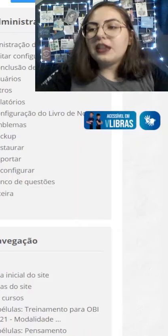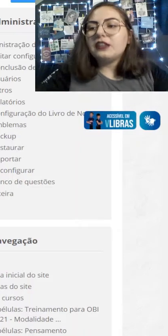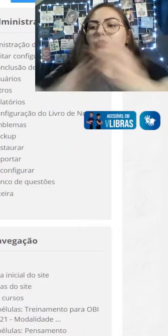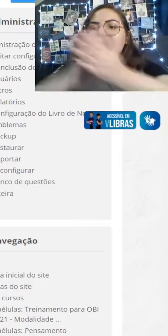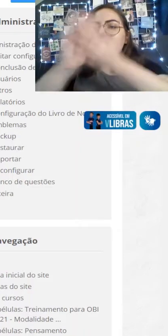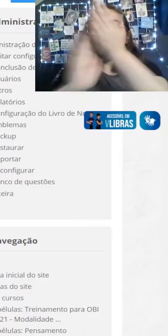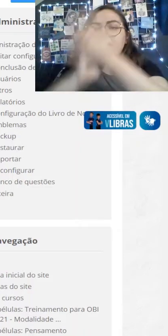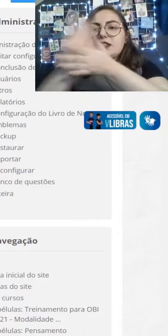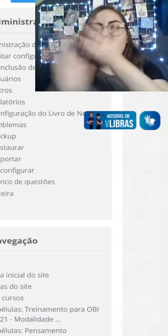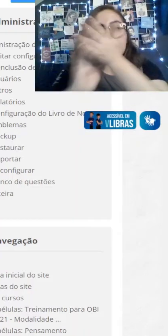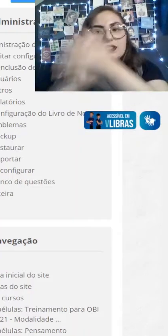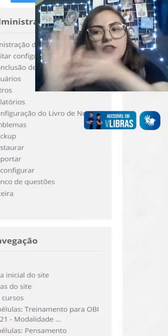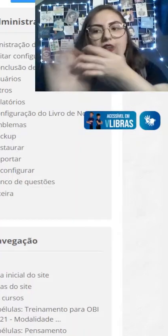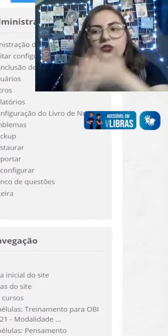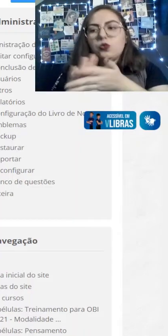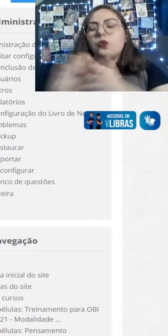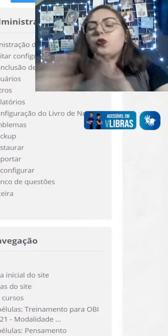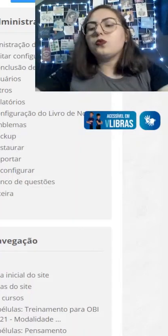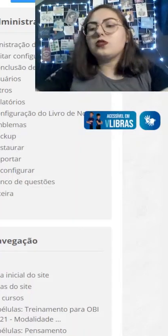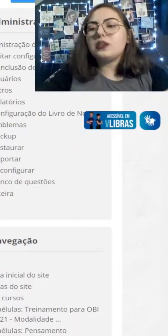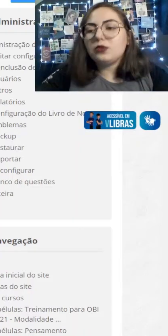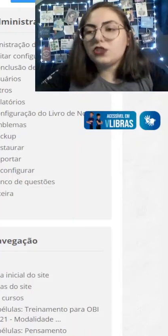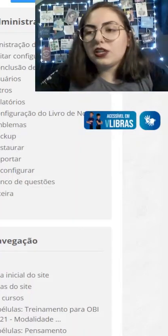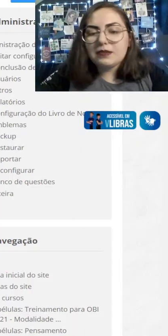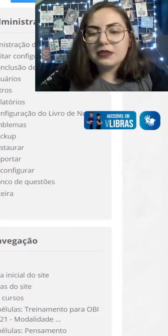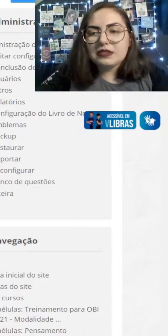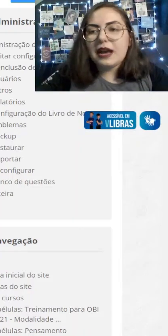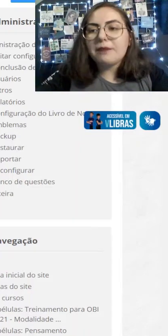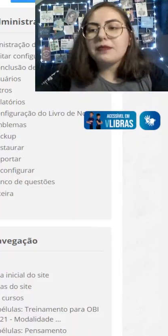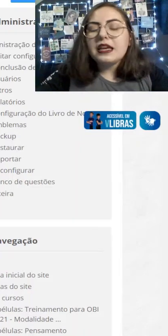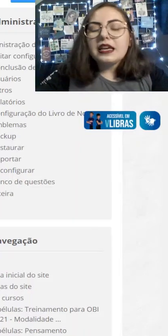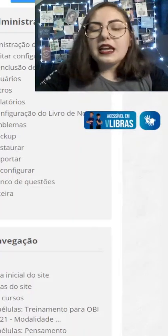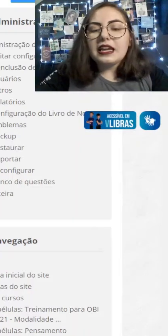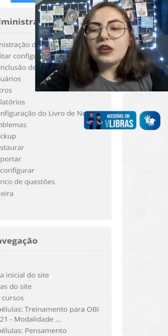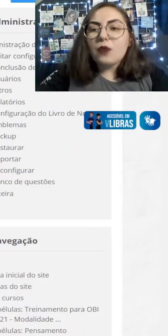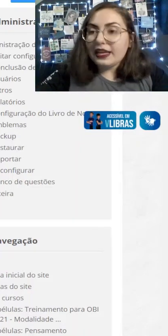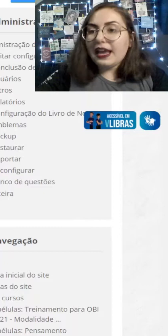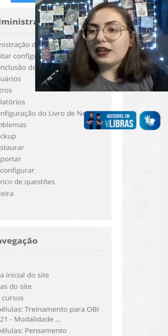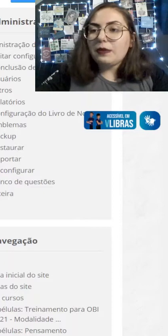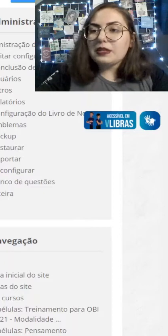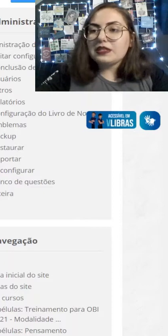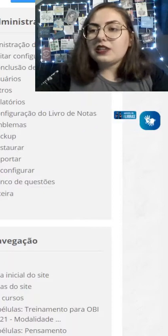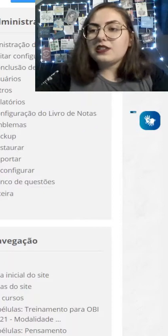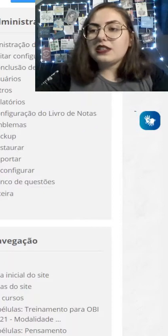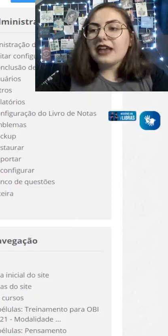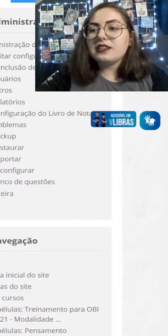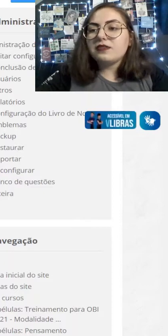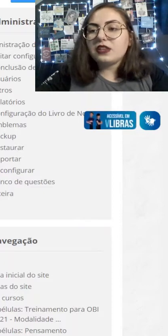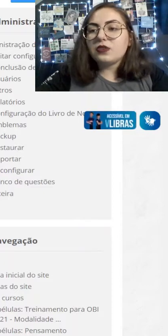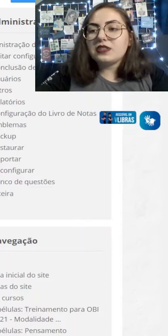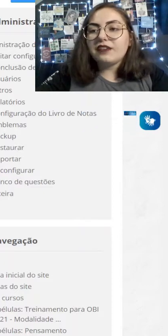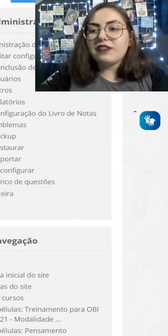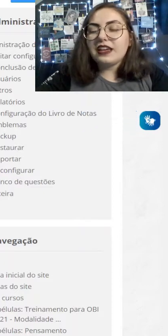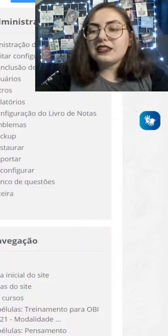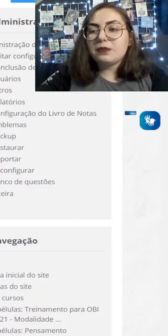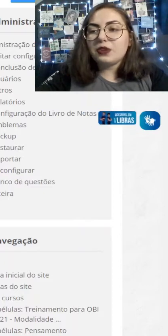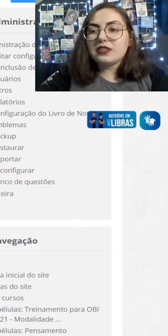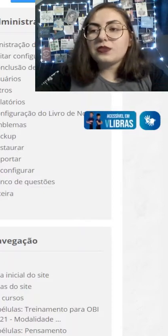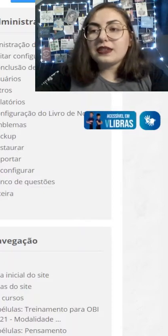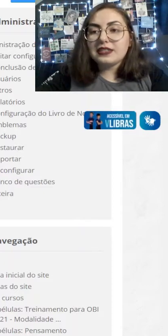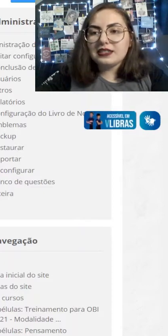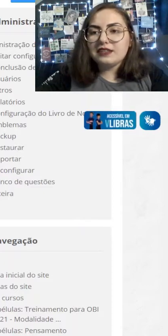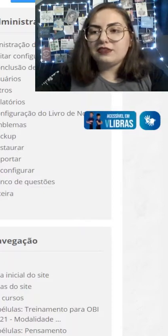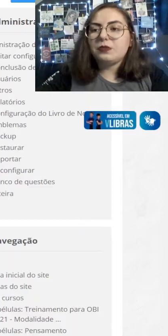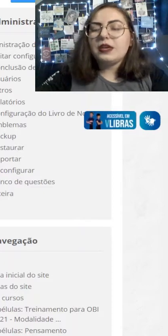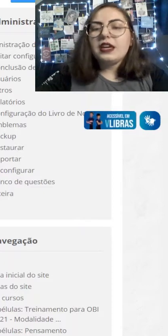libras não tem sempre circunvizinho azul com o símbolo de livros tá e com aquela língua brasileira de sinais se você consegue ver